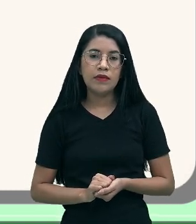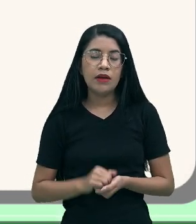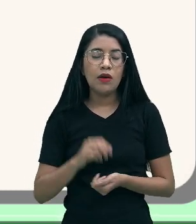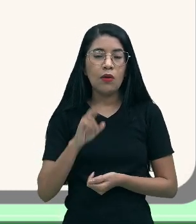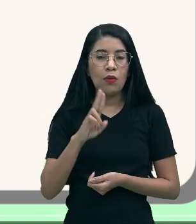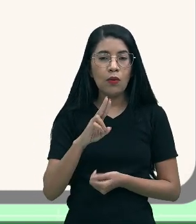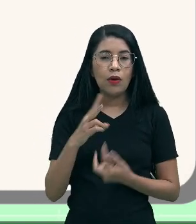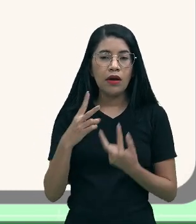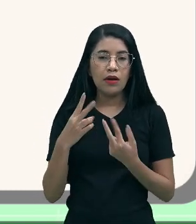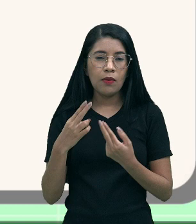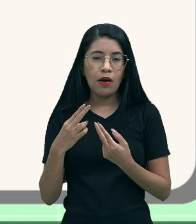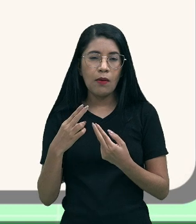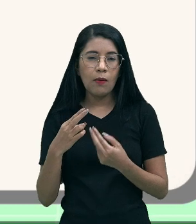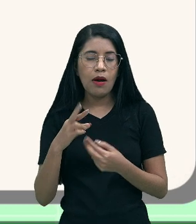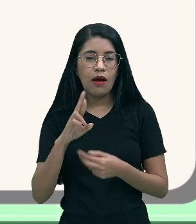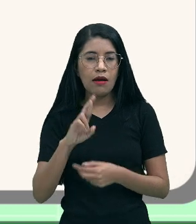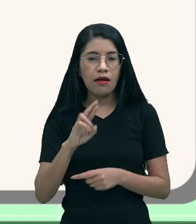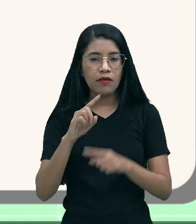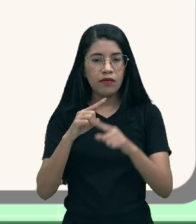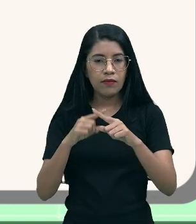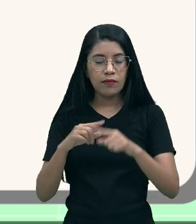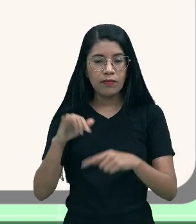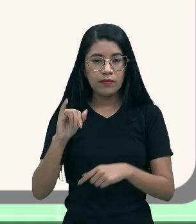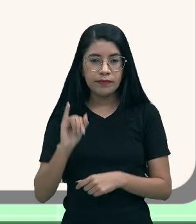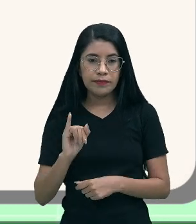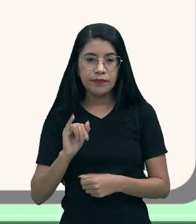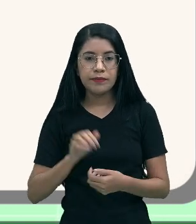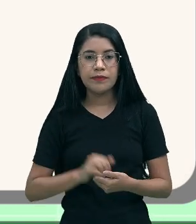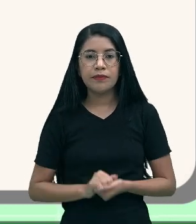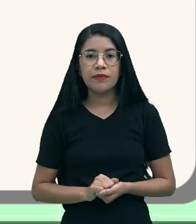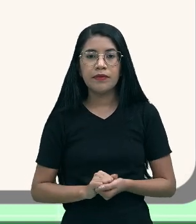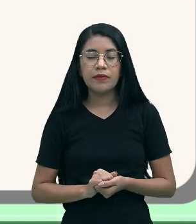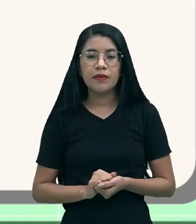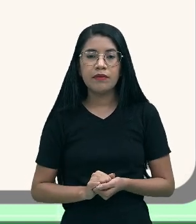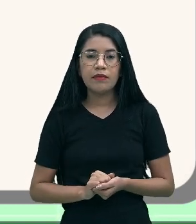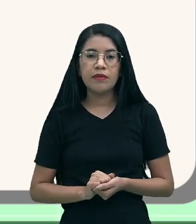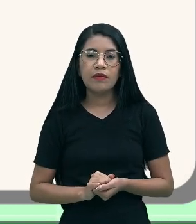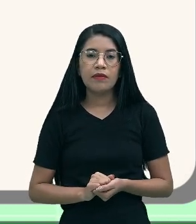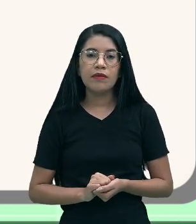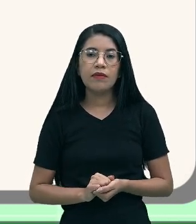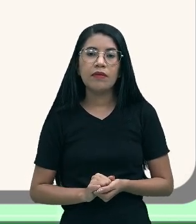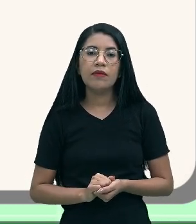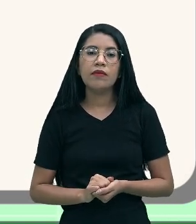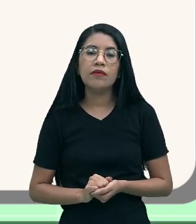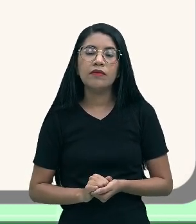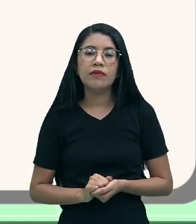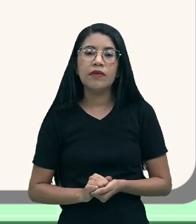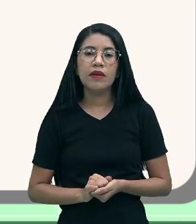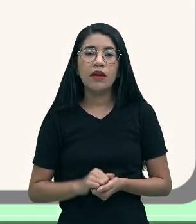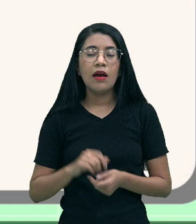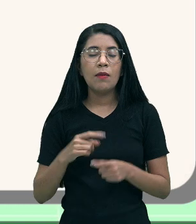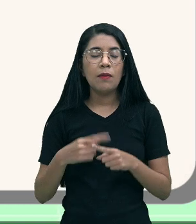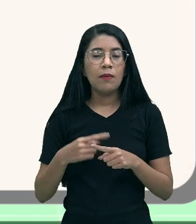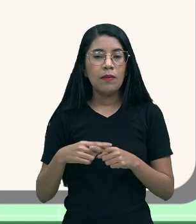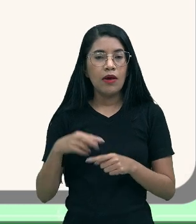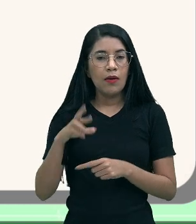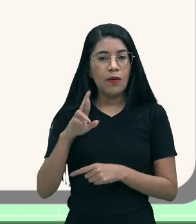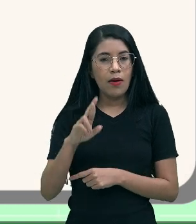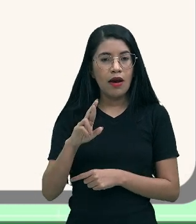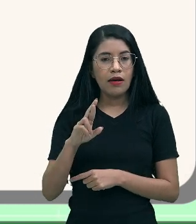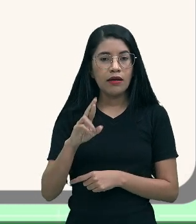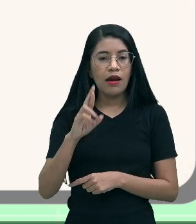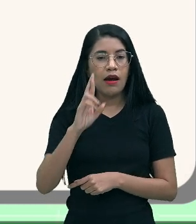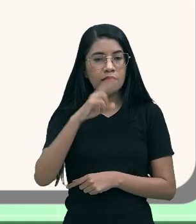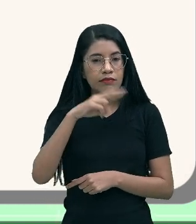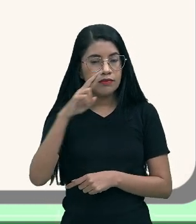é igual a R vezes I, né? Só isola a diferença de potencial, porque o R é a